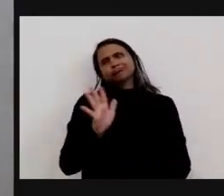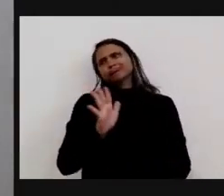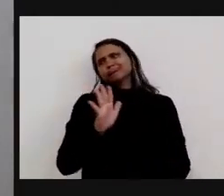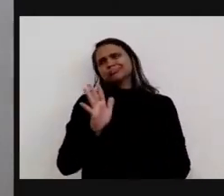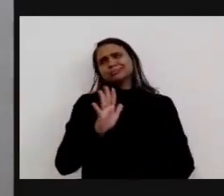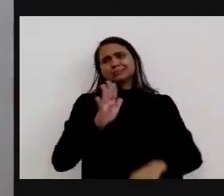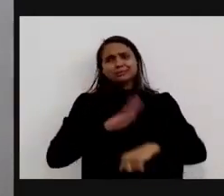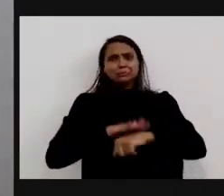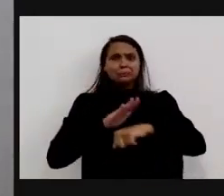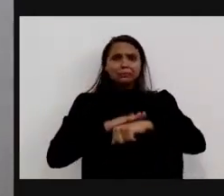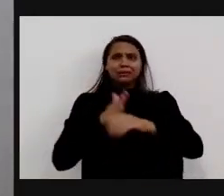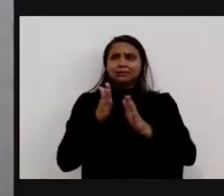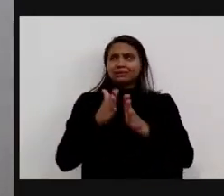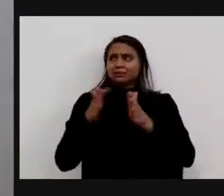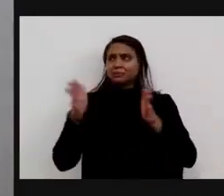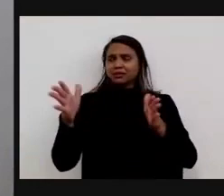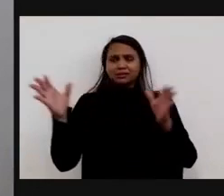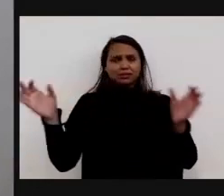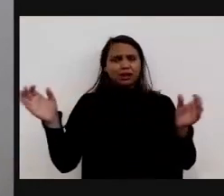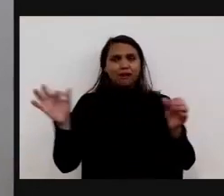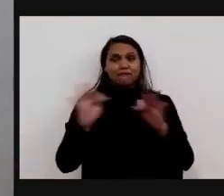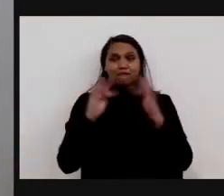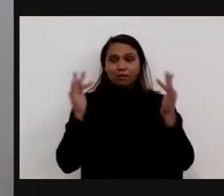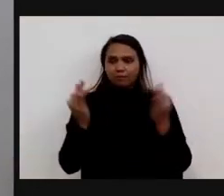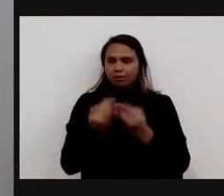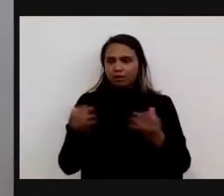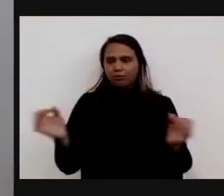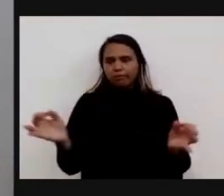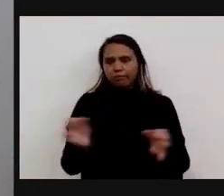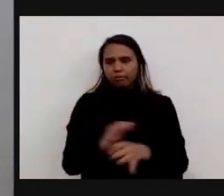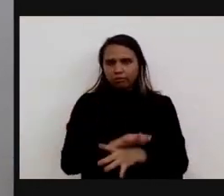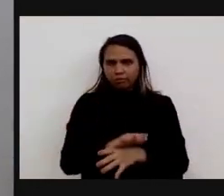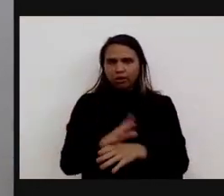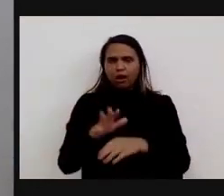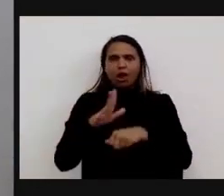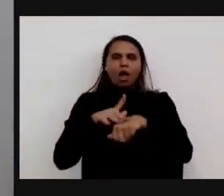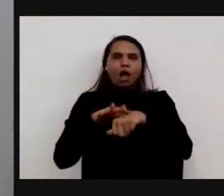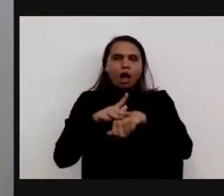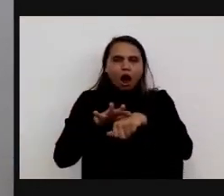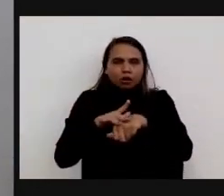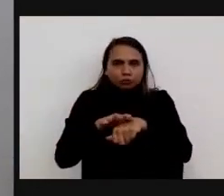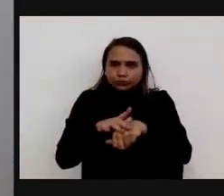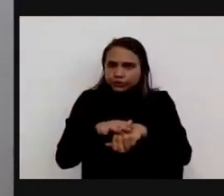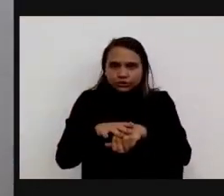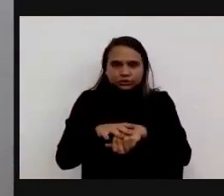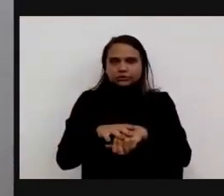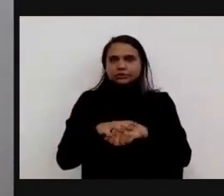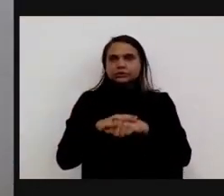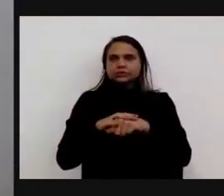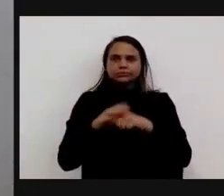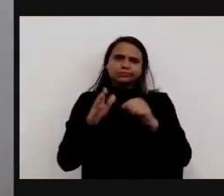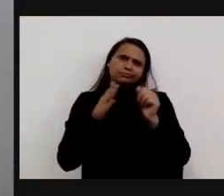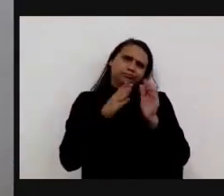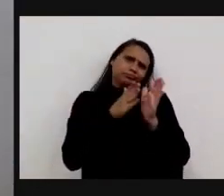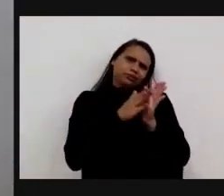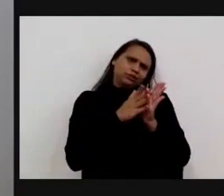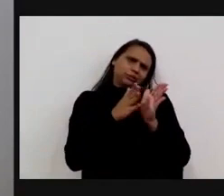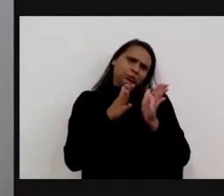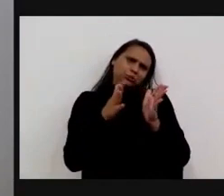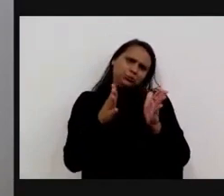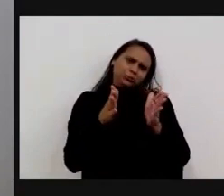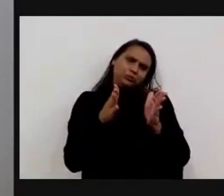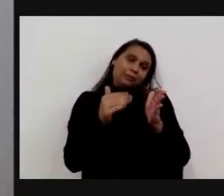porque você começa a destruir sua família você começa a adoecer né então assim no curtíssimo prazo funciona né